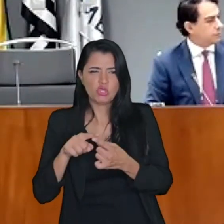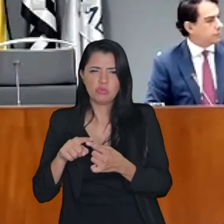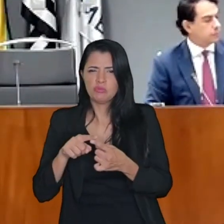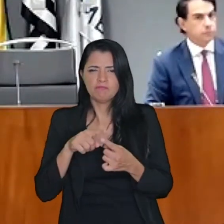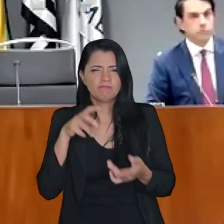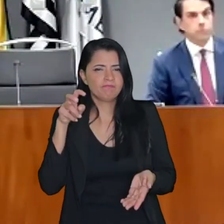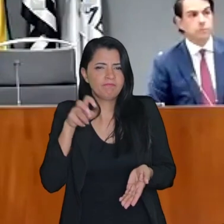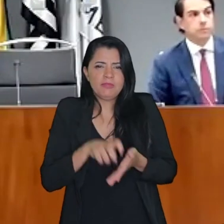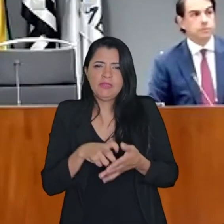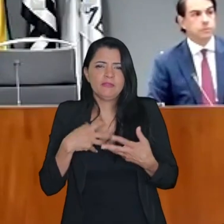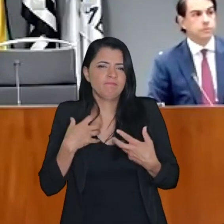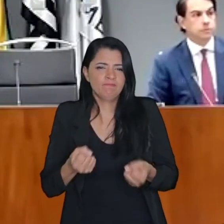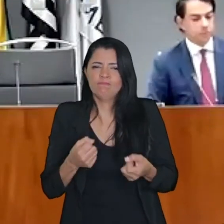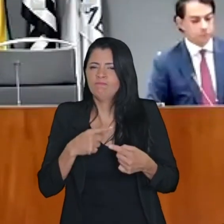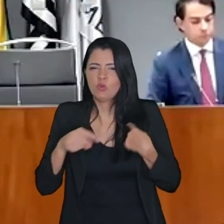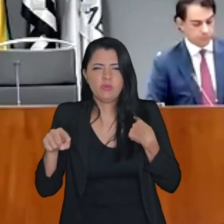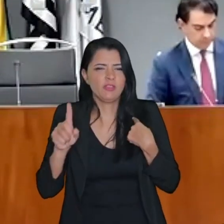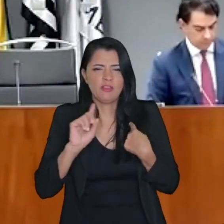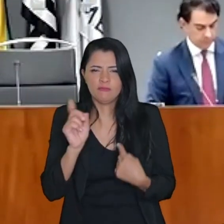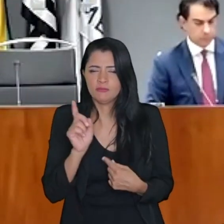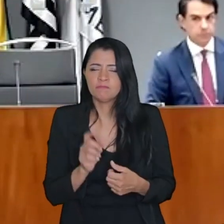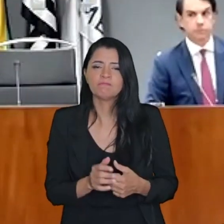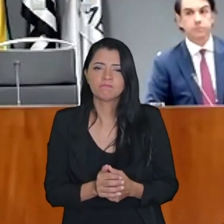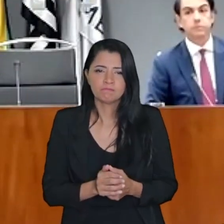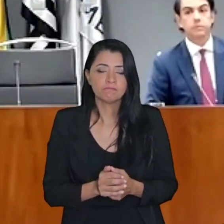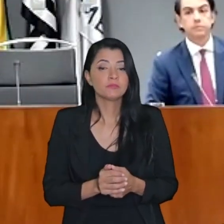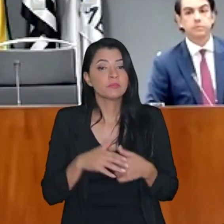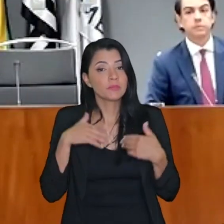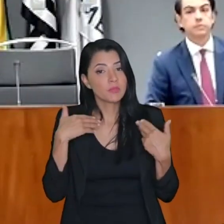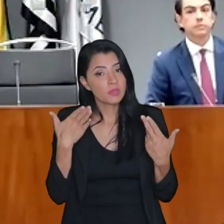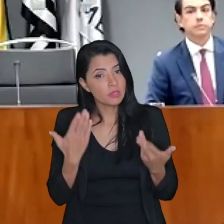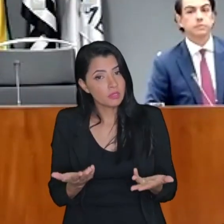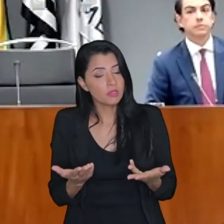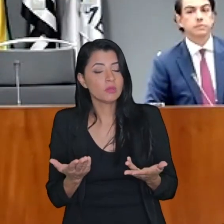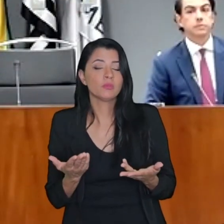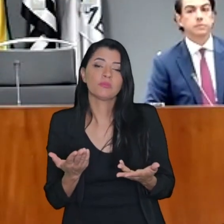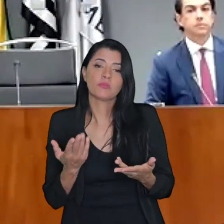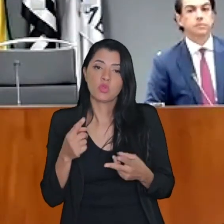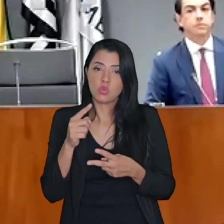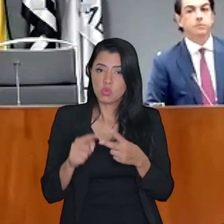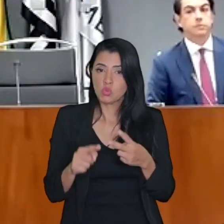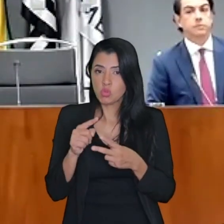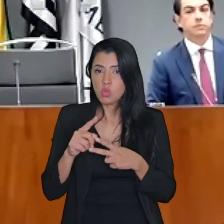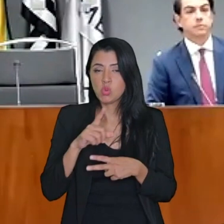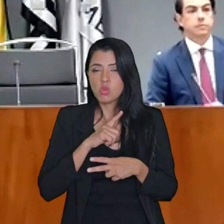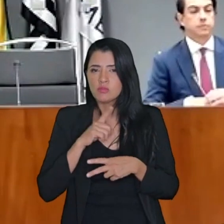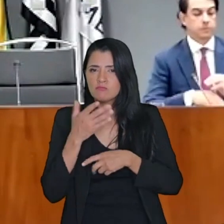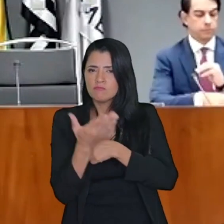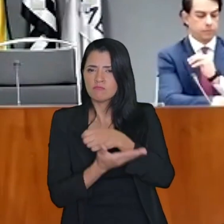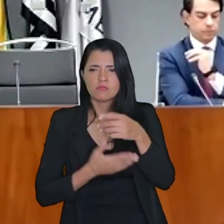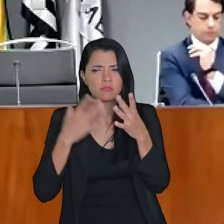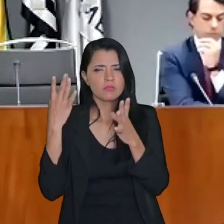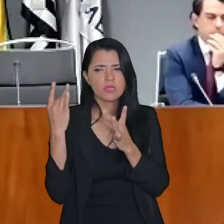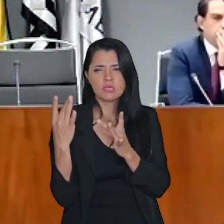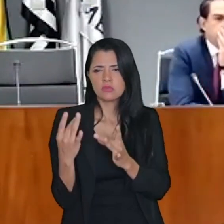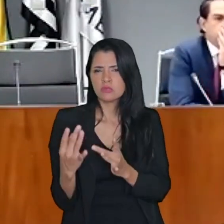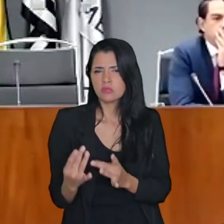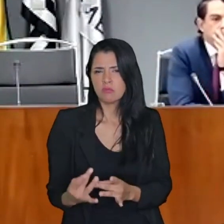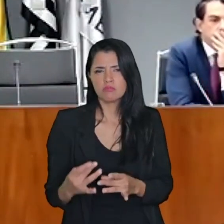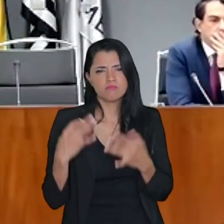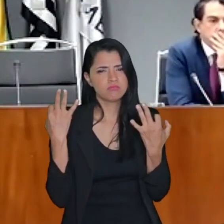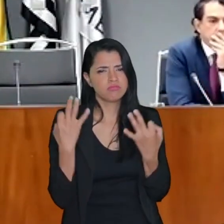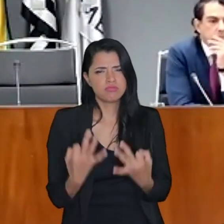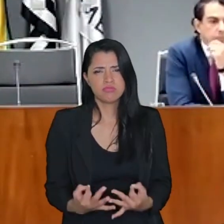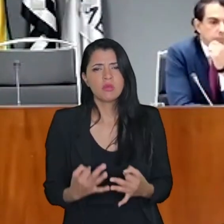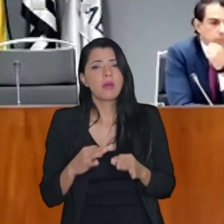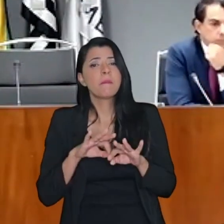era admitido no nosso ordenamento. E ambos com uma fundamentação muito sólida. Mas